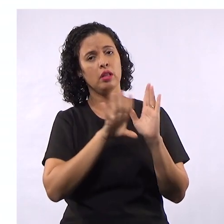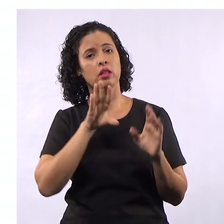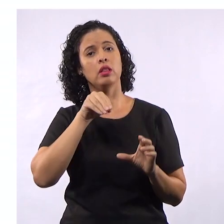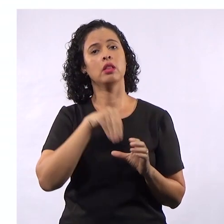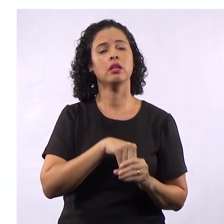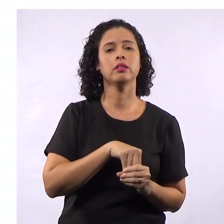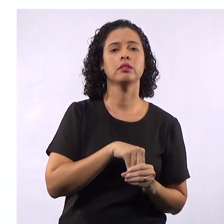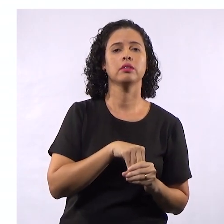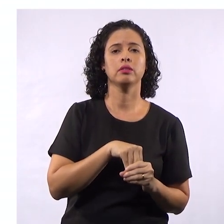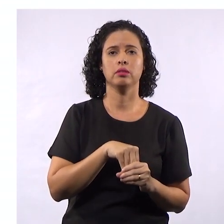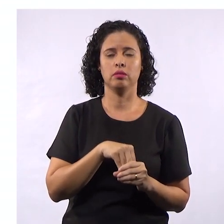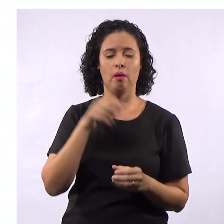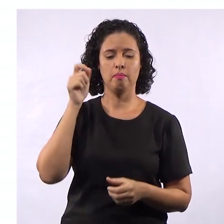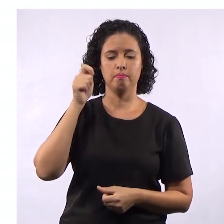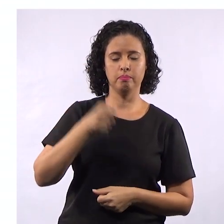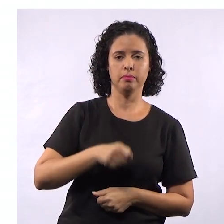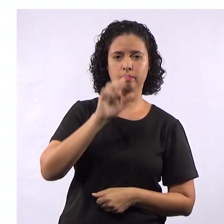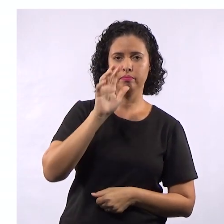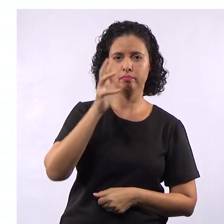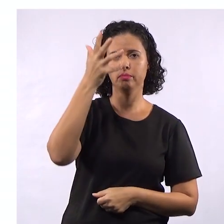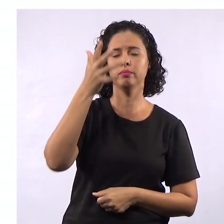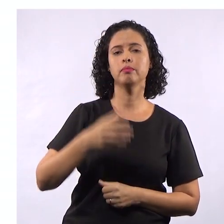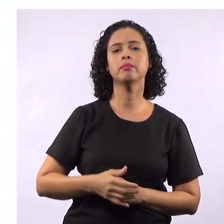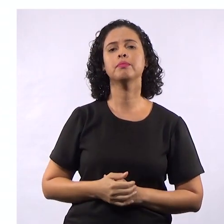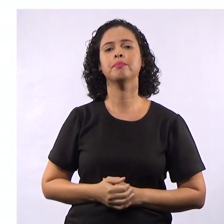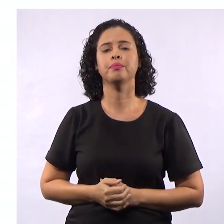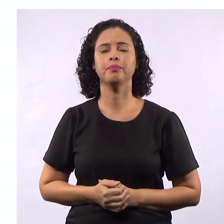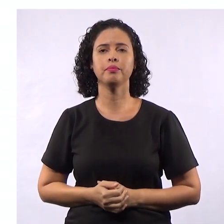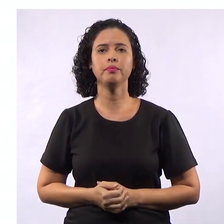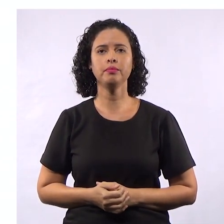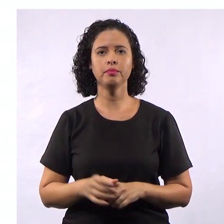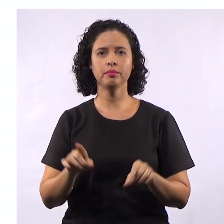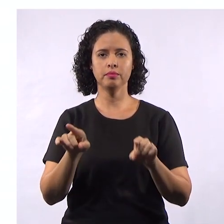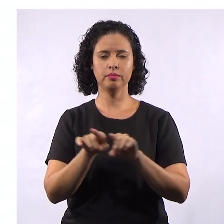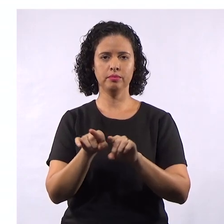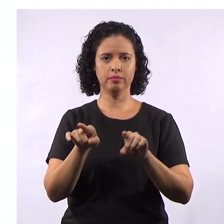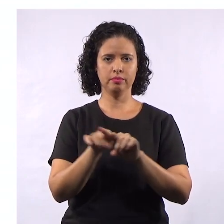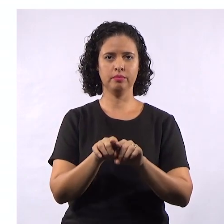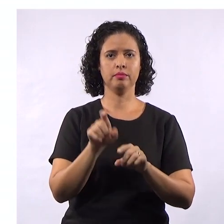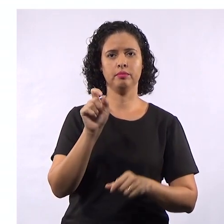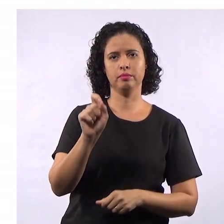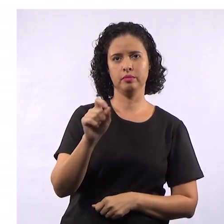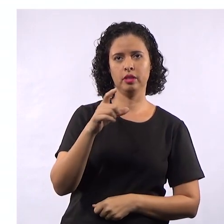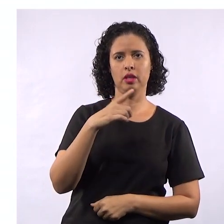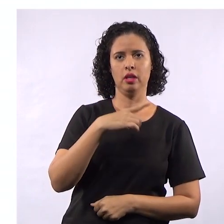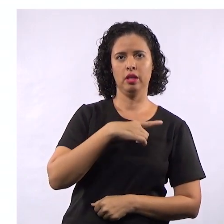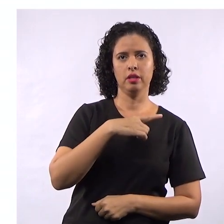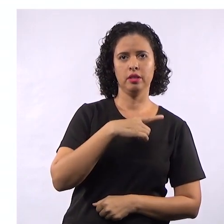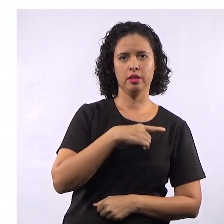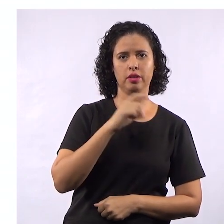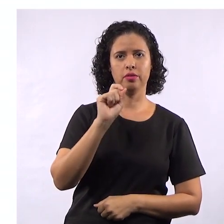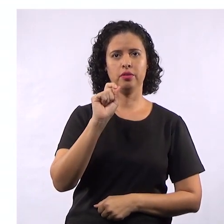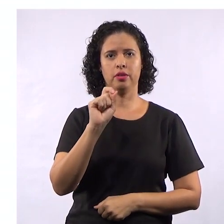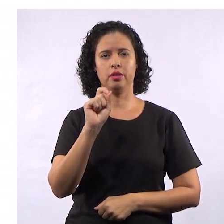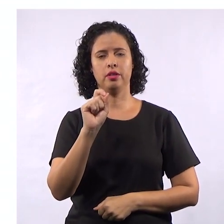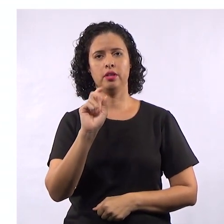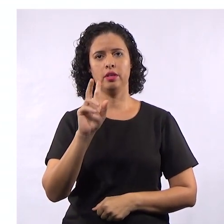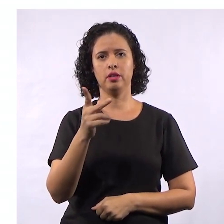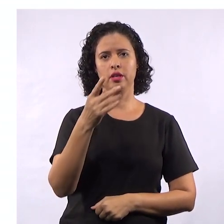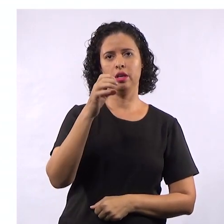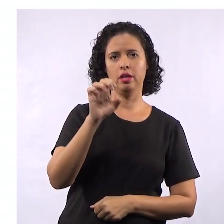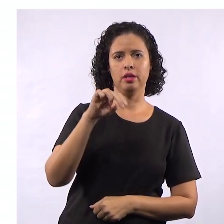a gente utiliza muito. E por mais que ele seja um ente despersonalizado, ele possui uma capacidade processual. Um exemplo,